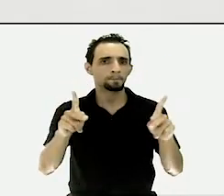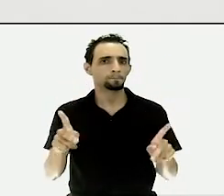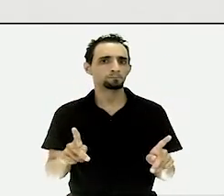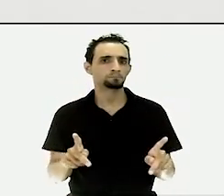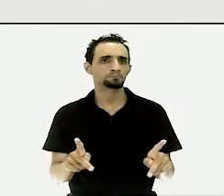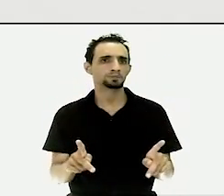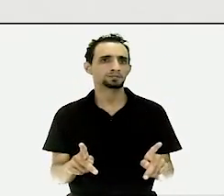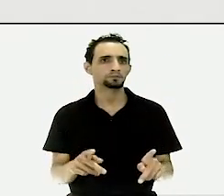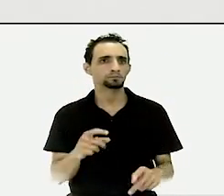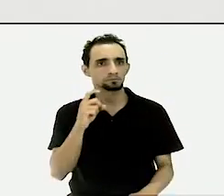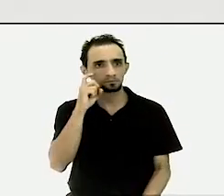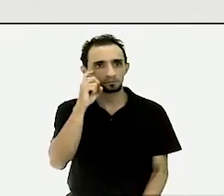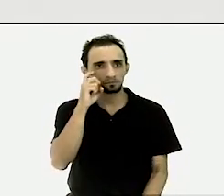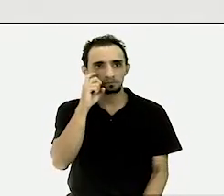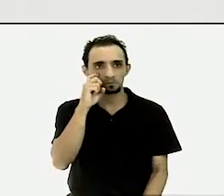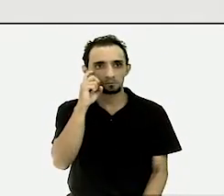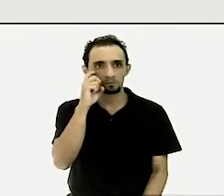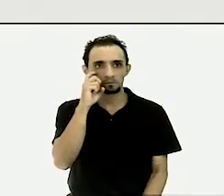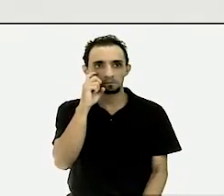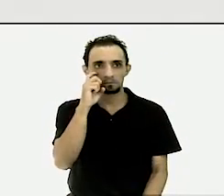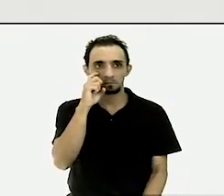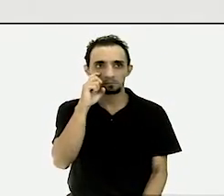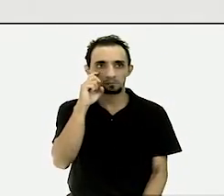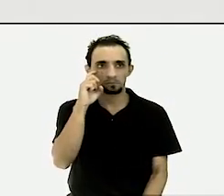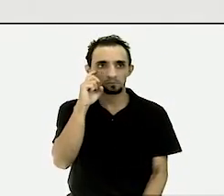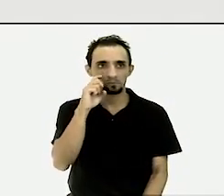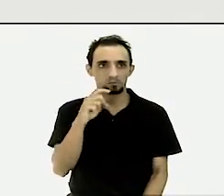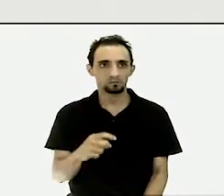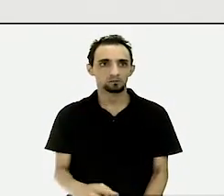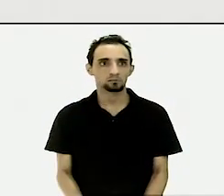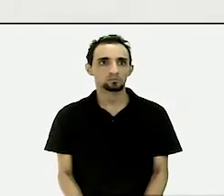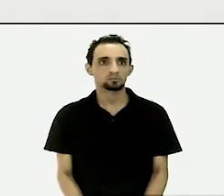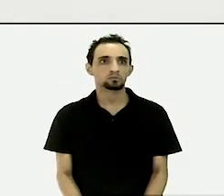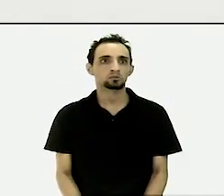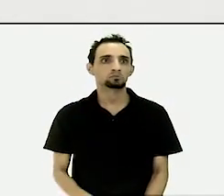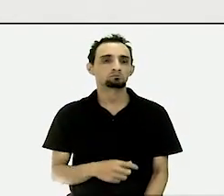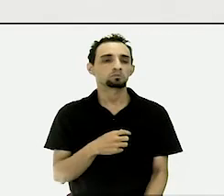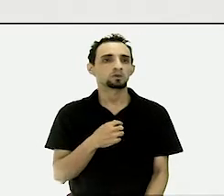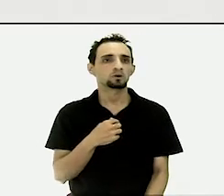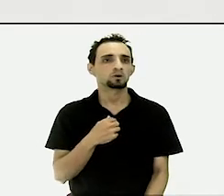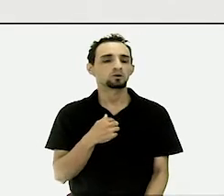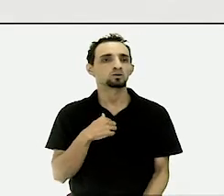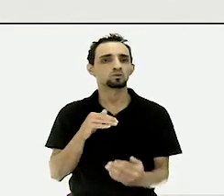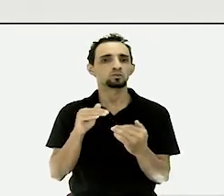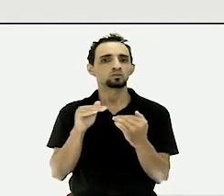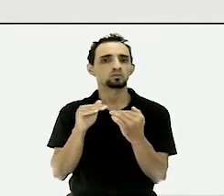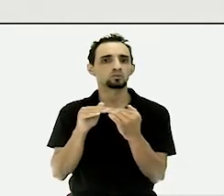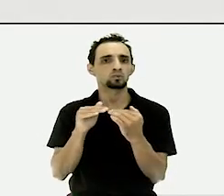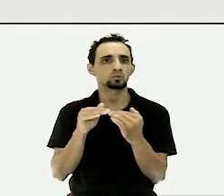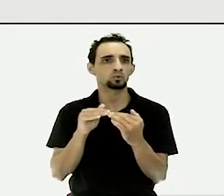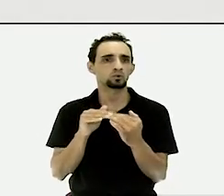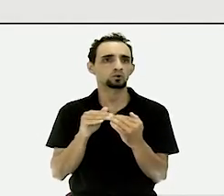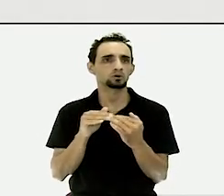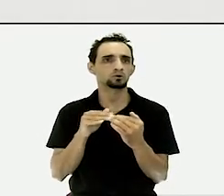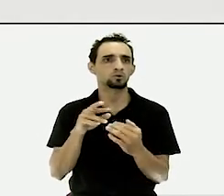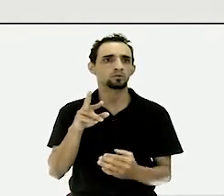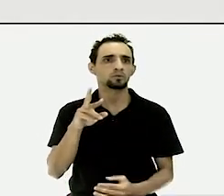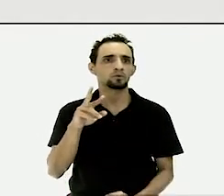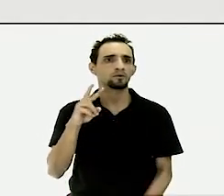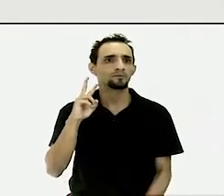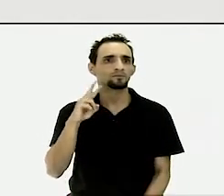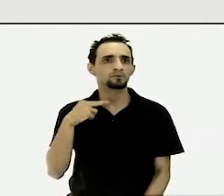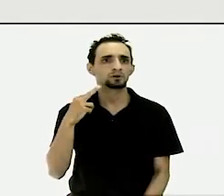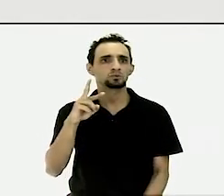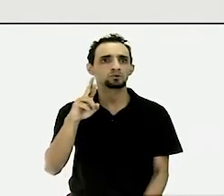coisa. Propriedade deles. Então eu me junto aí à vereadora Rosa. Não sou